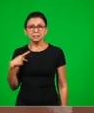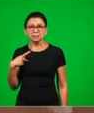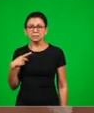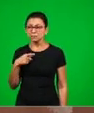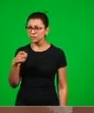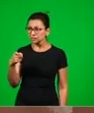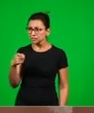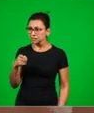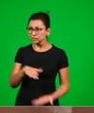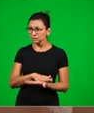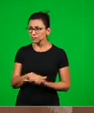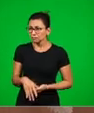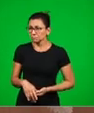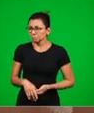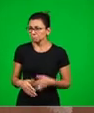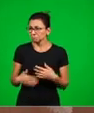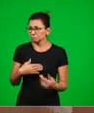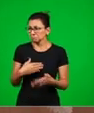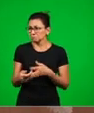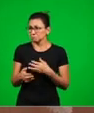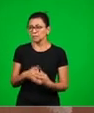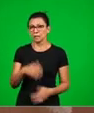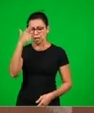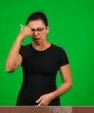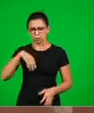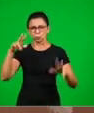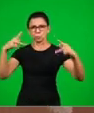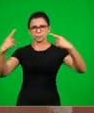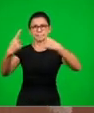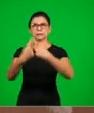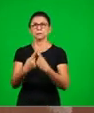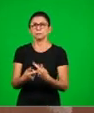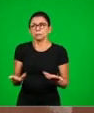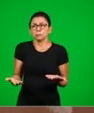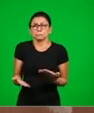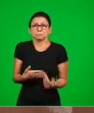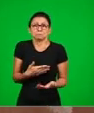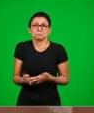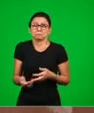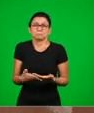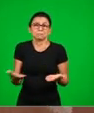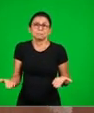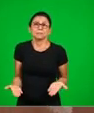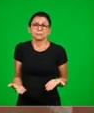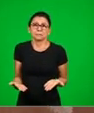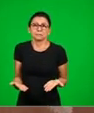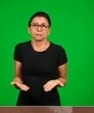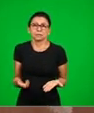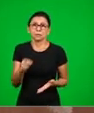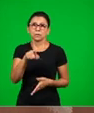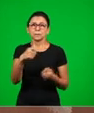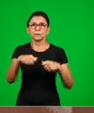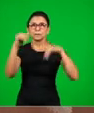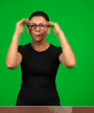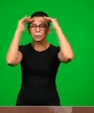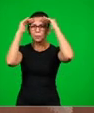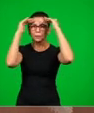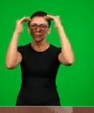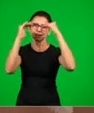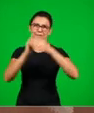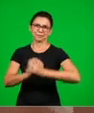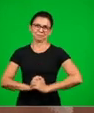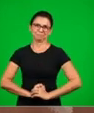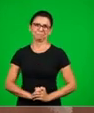não tem nada com isso. Presidente é para obedecer. Você está disposto a obedecer? Queridos, o